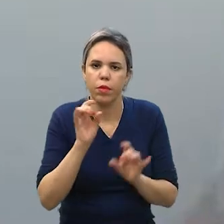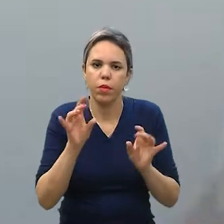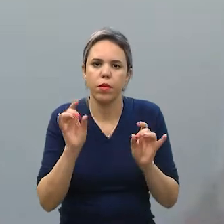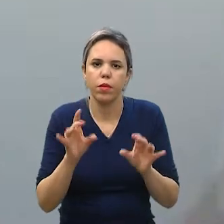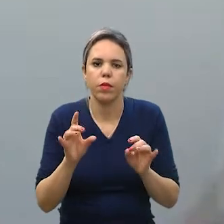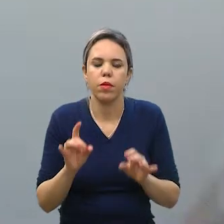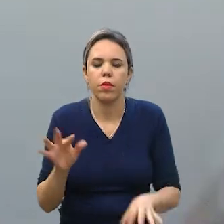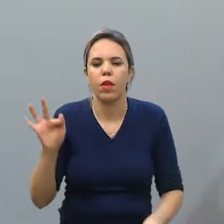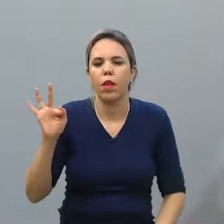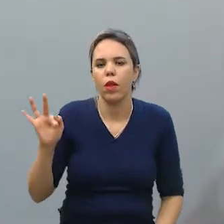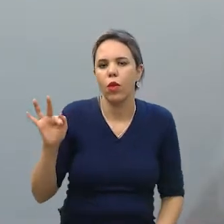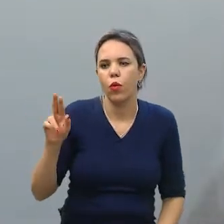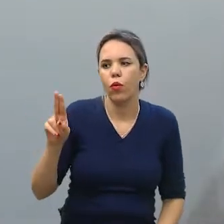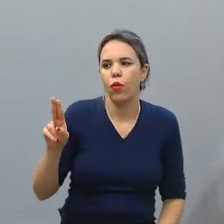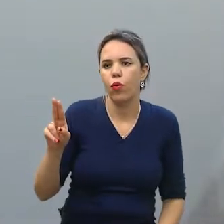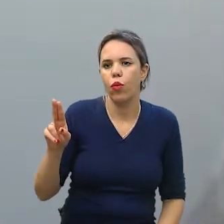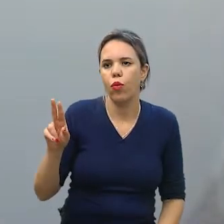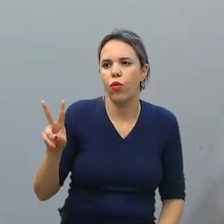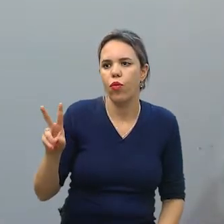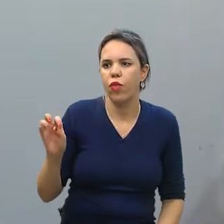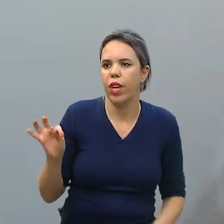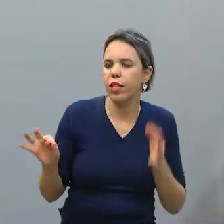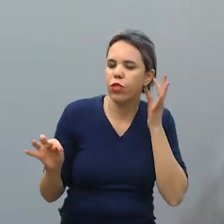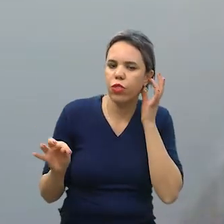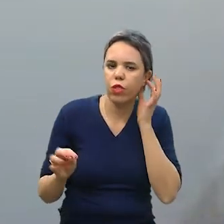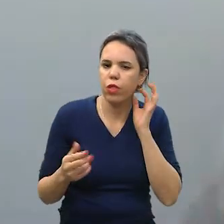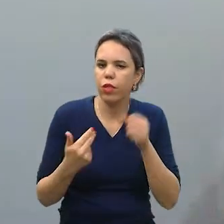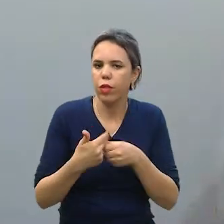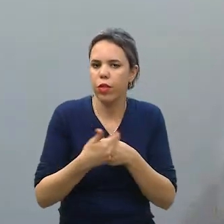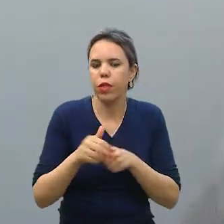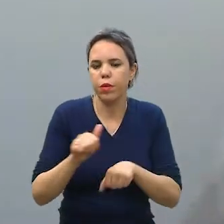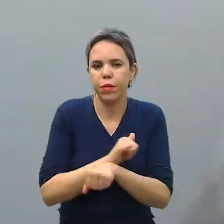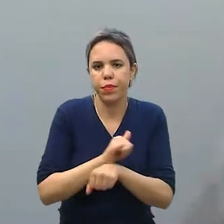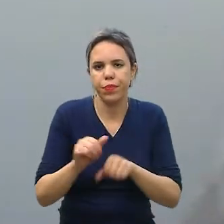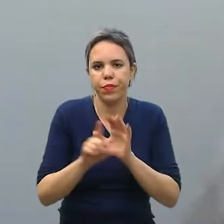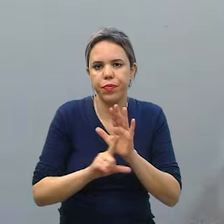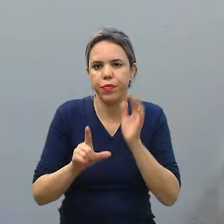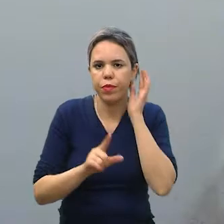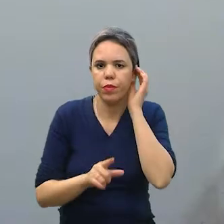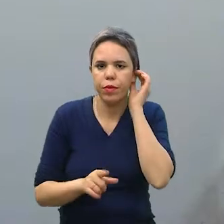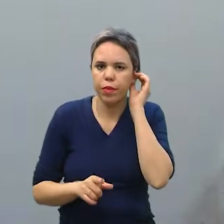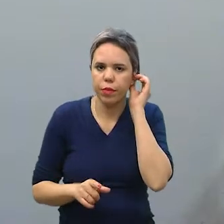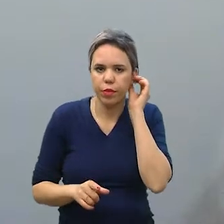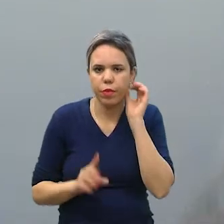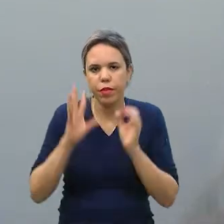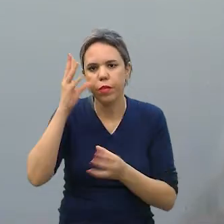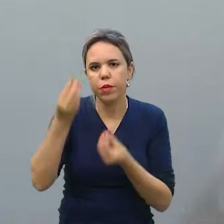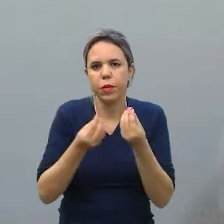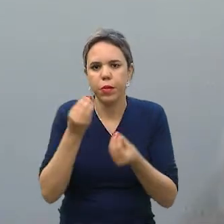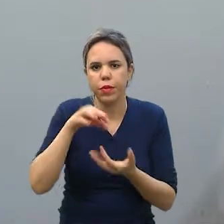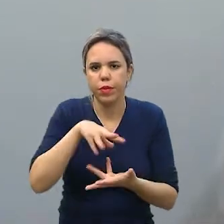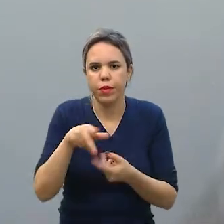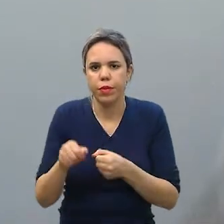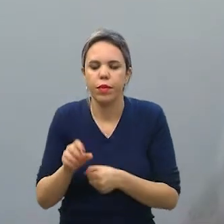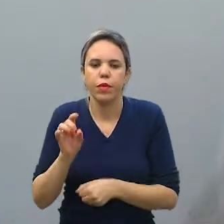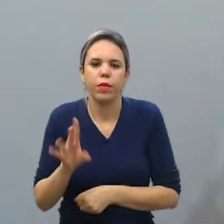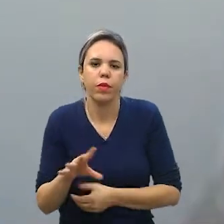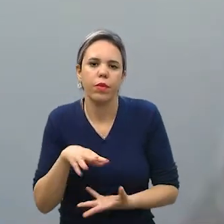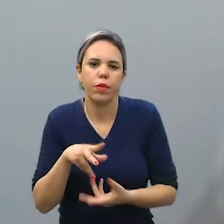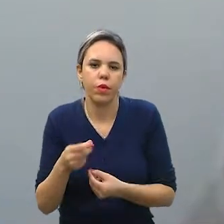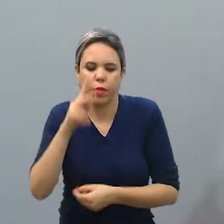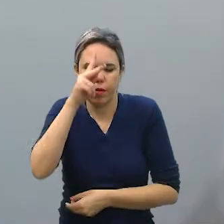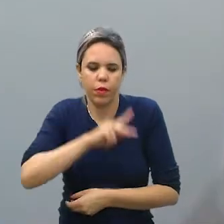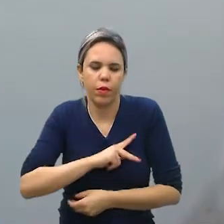especialmente a FUVEST e a Unicamp, elas têm abordado uma estratégia que é usar a literatura como uma forma de compreender o mundo, né? Não só o mundo, como